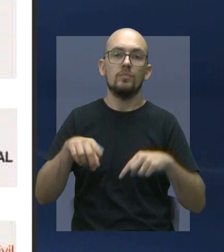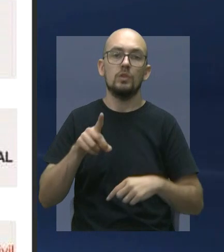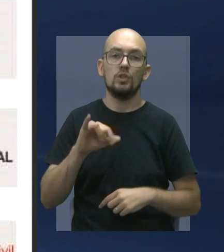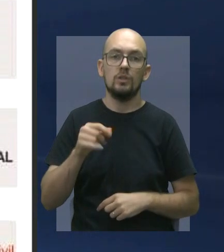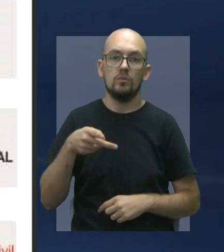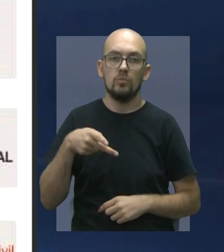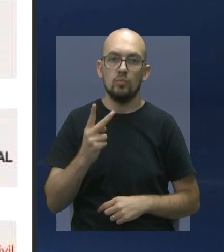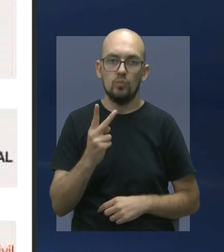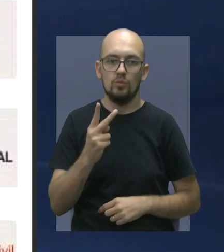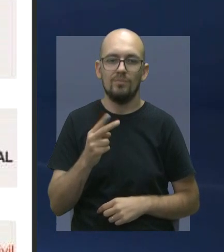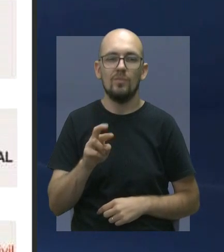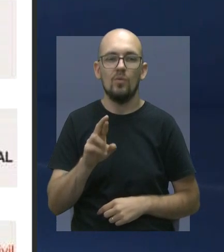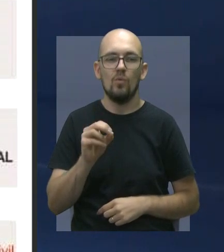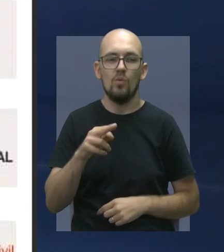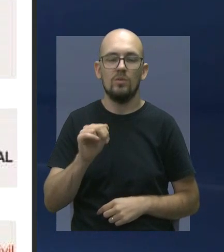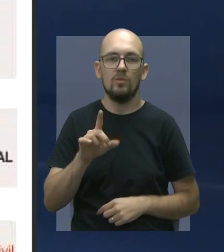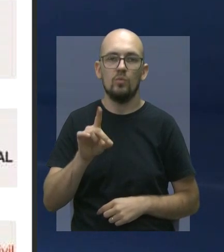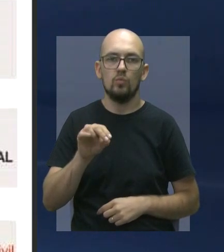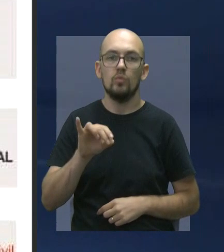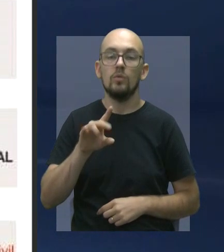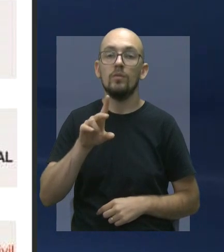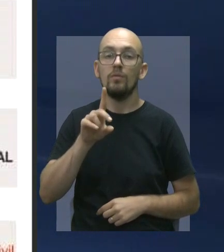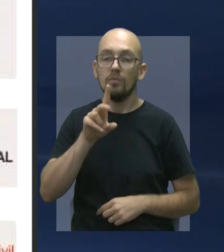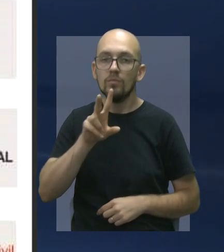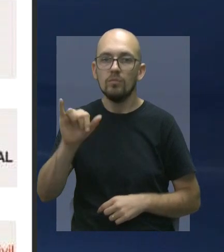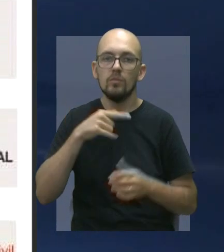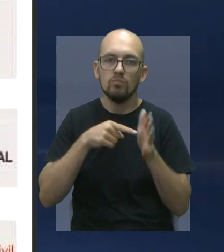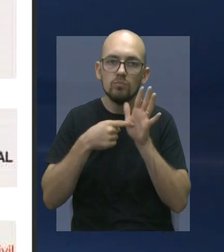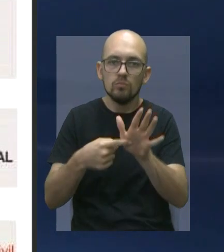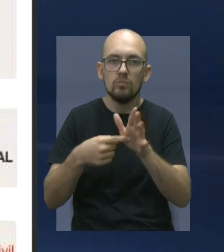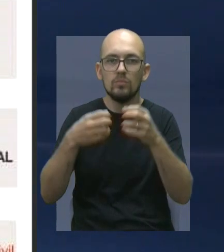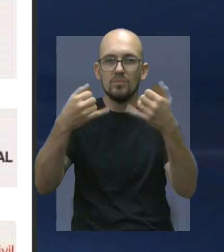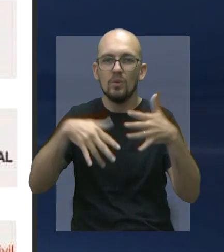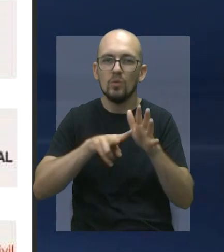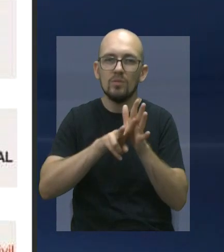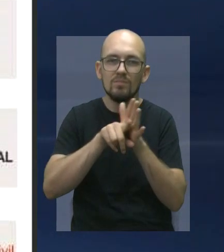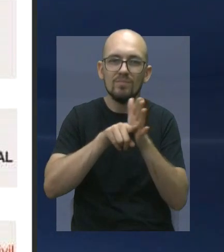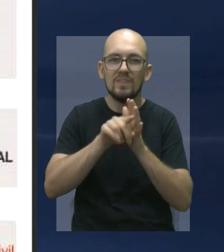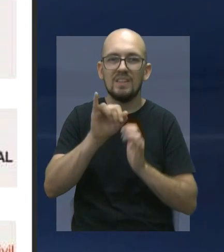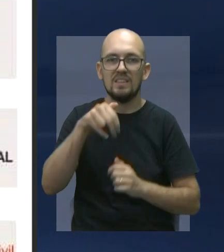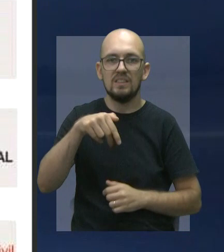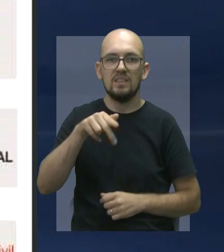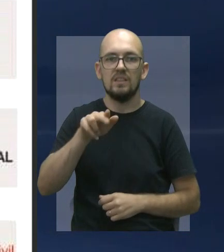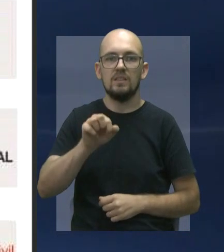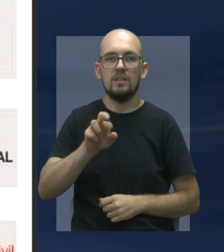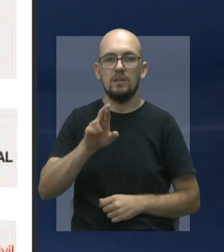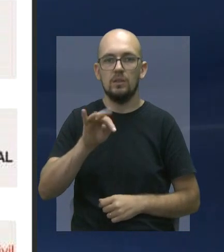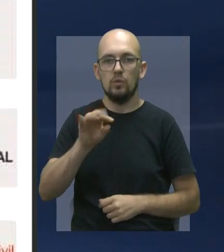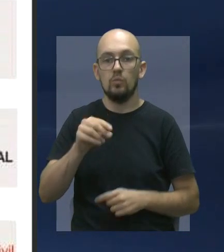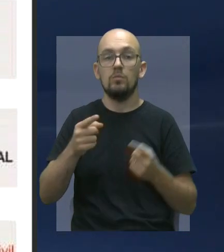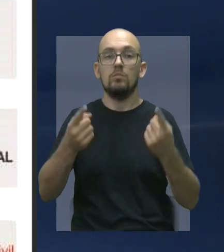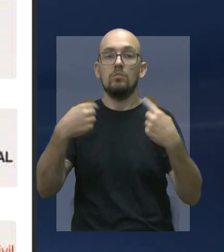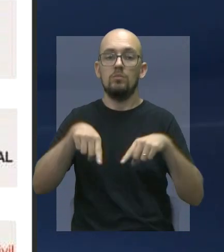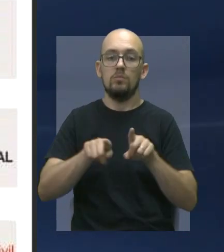também delegado de polícia, vai falar sobre inquérito policial democrático, e o Dr. Paulo Sumariva, também